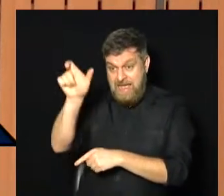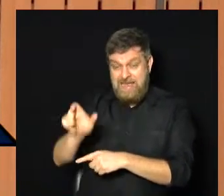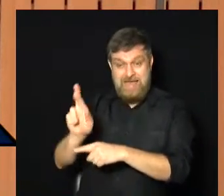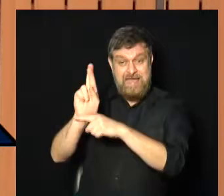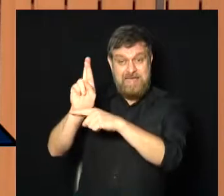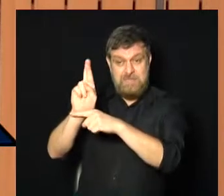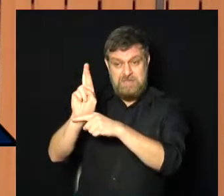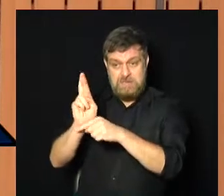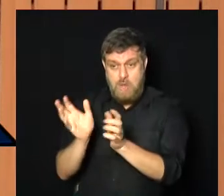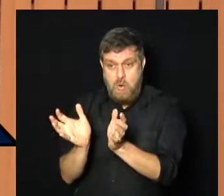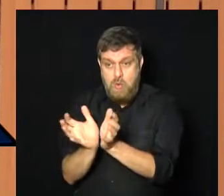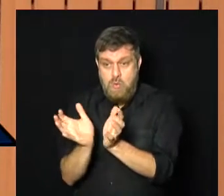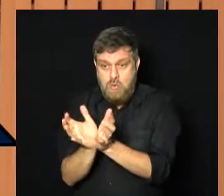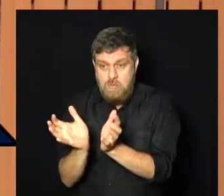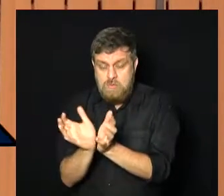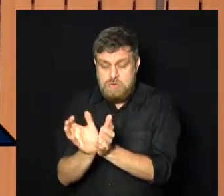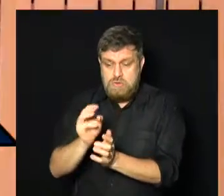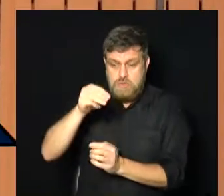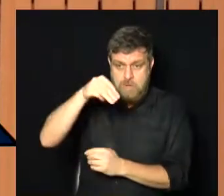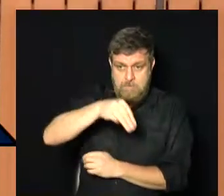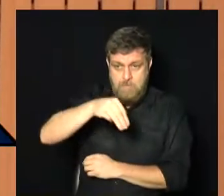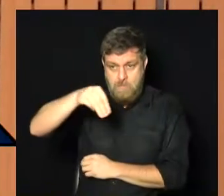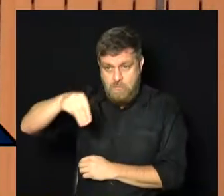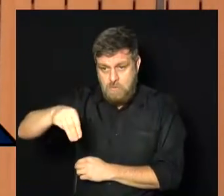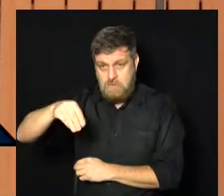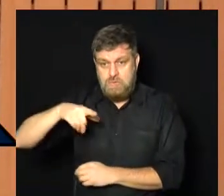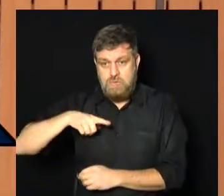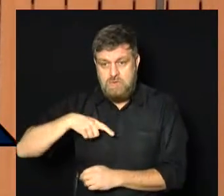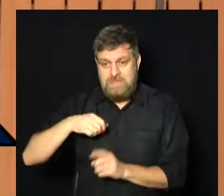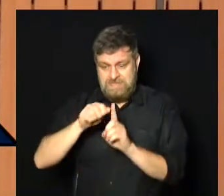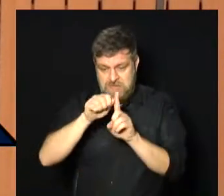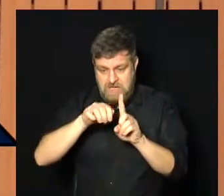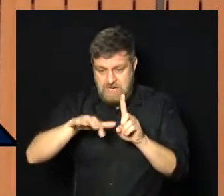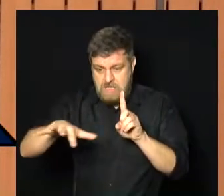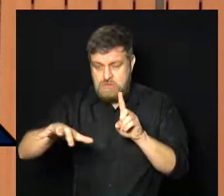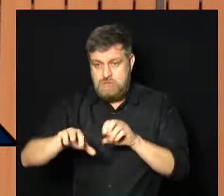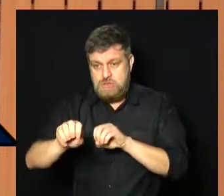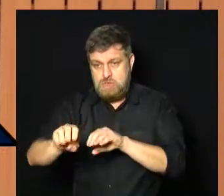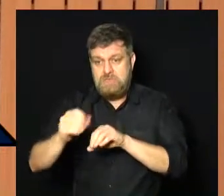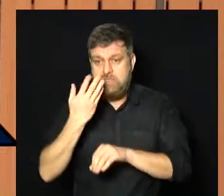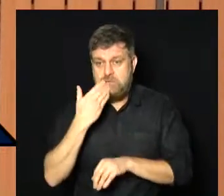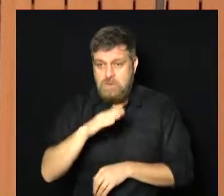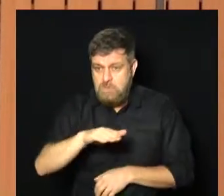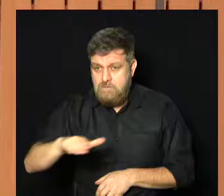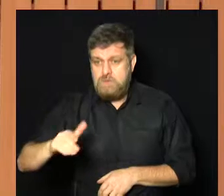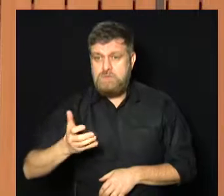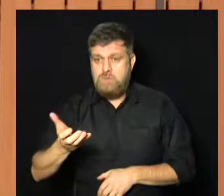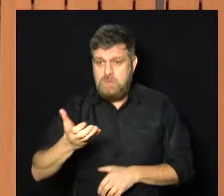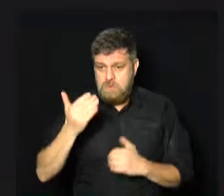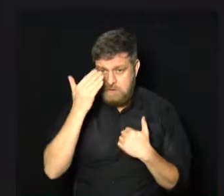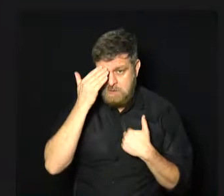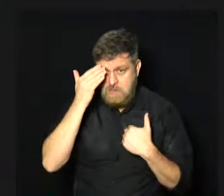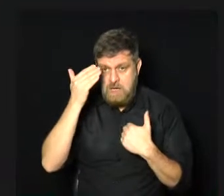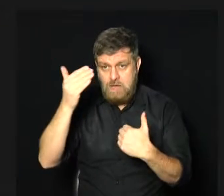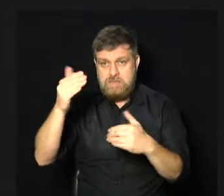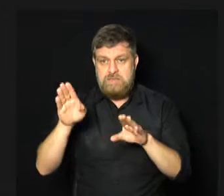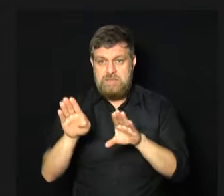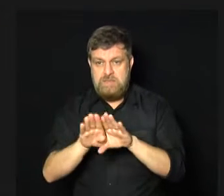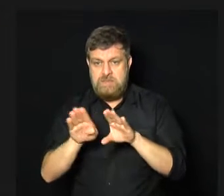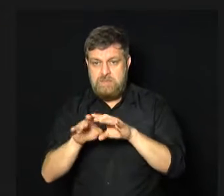Comissão de Monitoras e de Agentes de Educação Infantil de Campinas. Quero agradecer muito a presença da Maria Emília, que vai ter